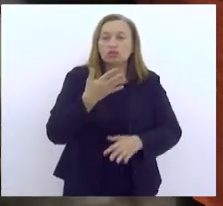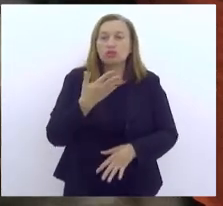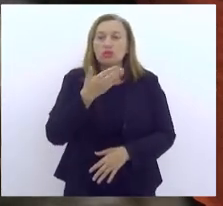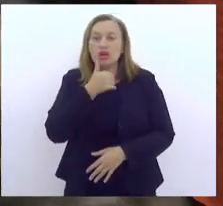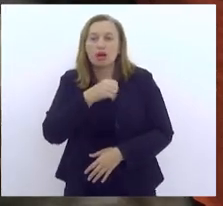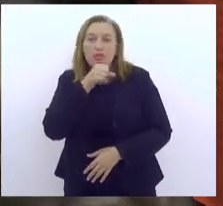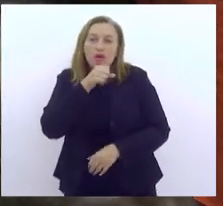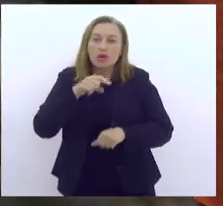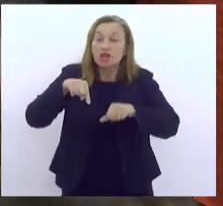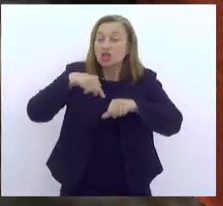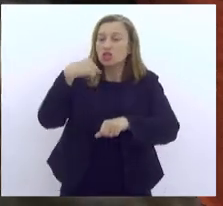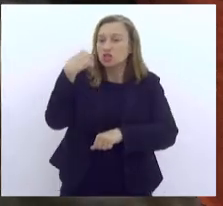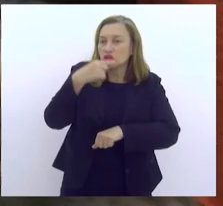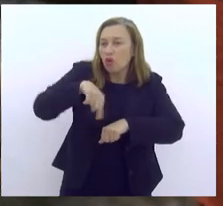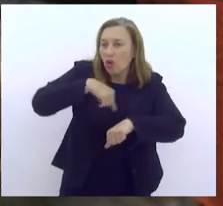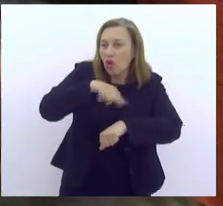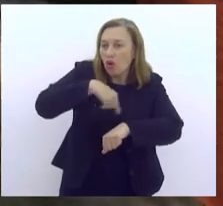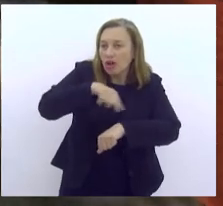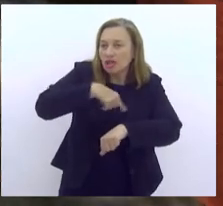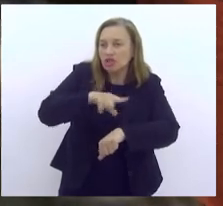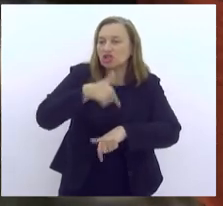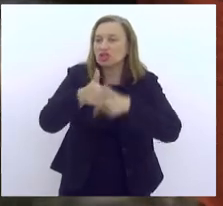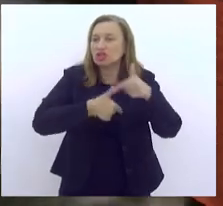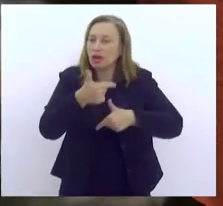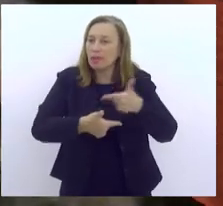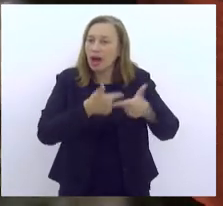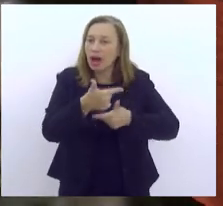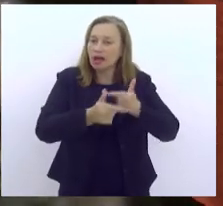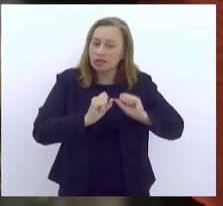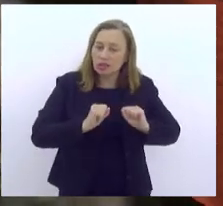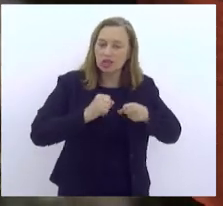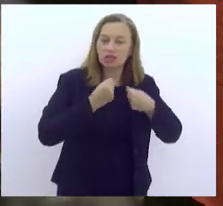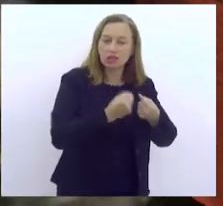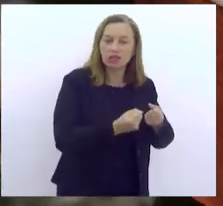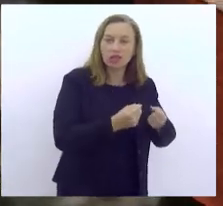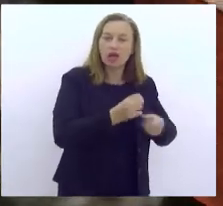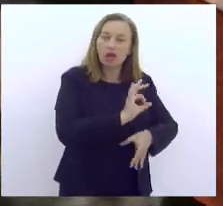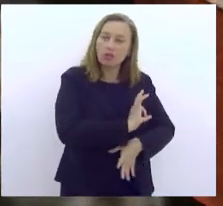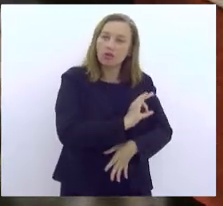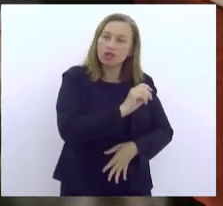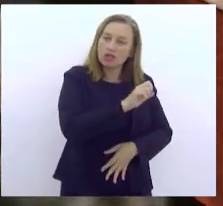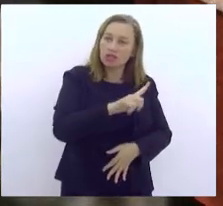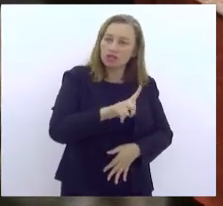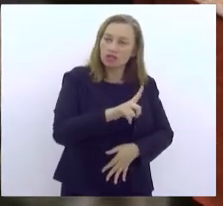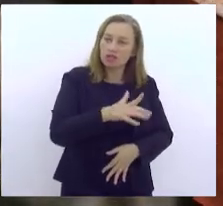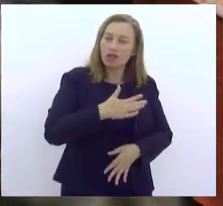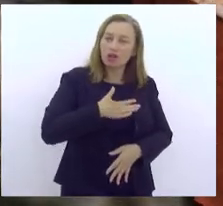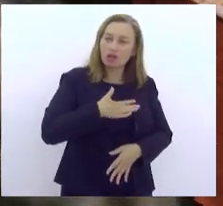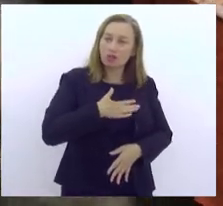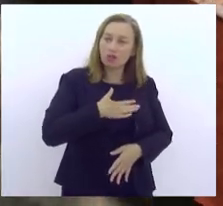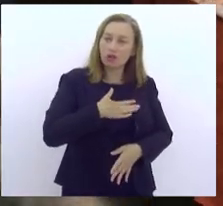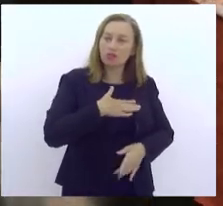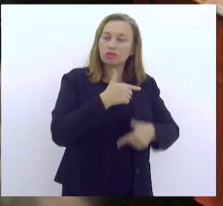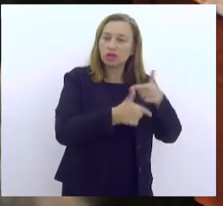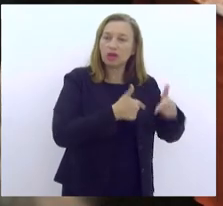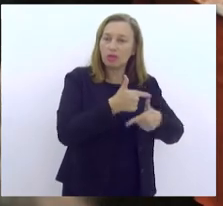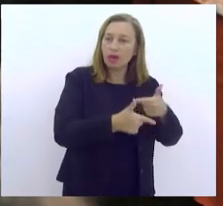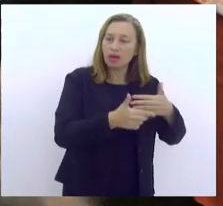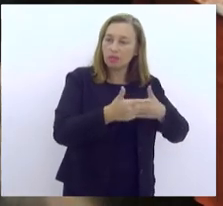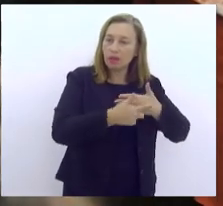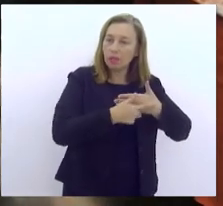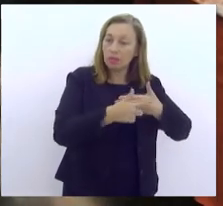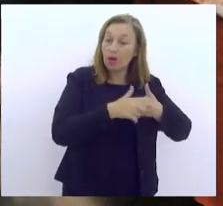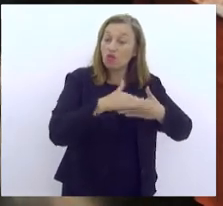horas de trabalho dedicadas exclusivamente à Polícia Civil. Essa era a minha agenda fora da Polícia